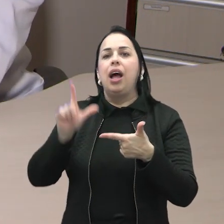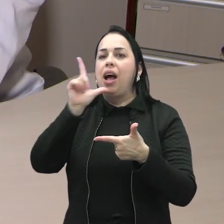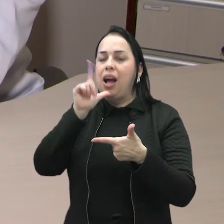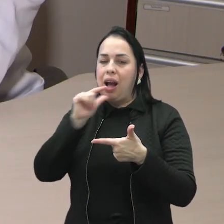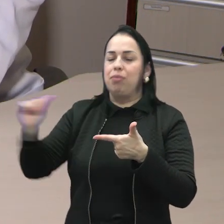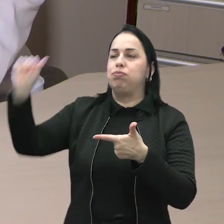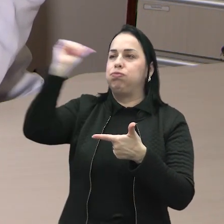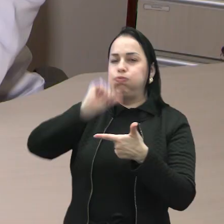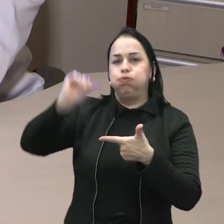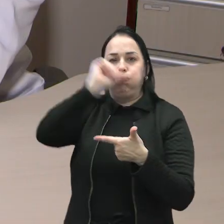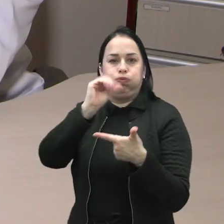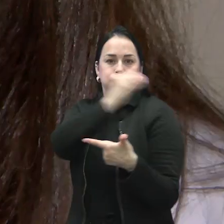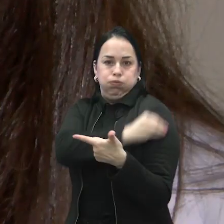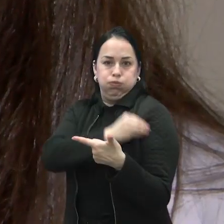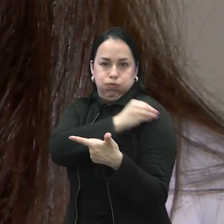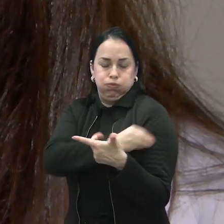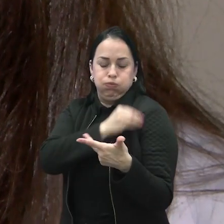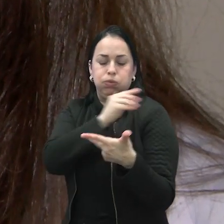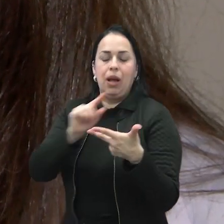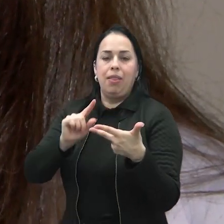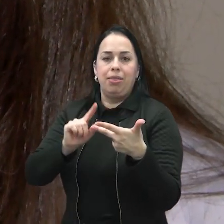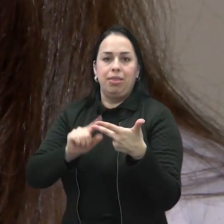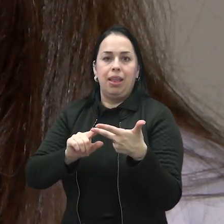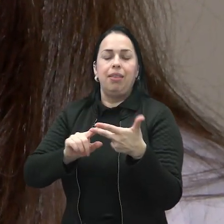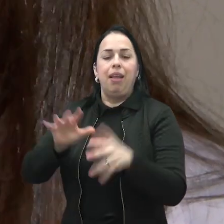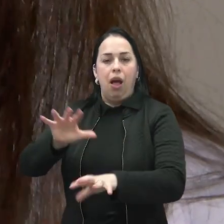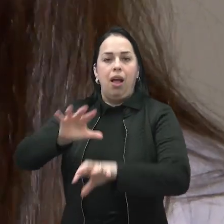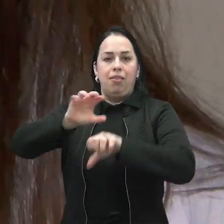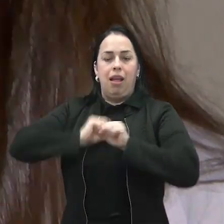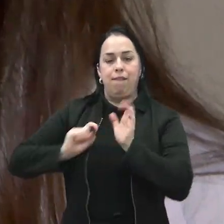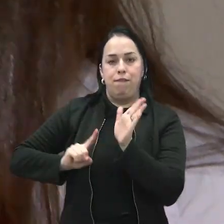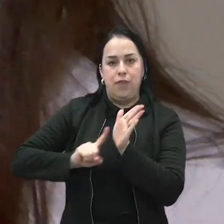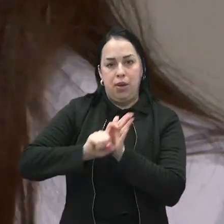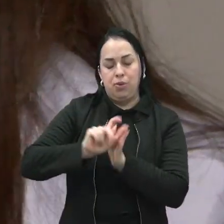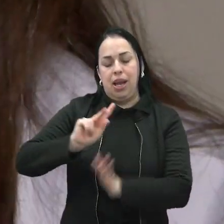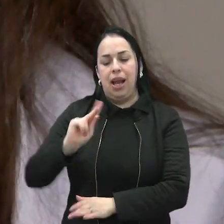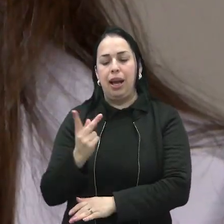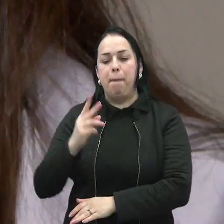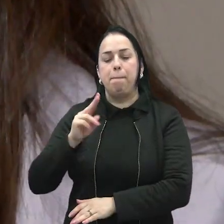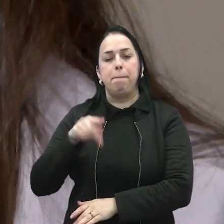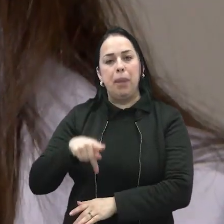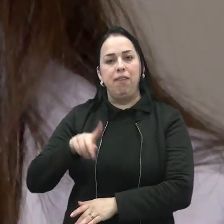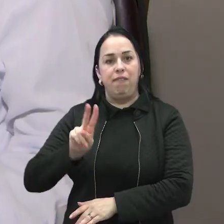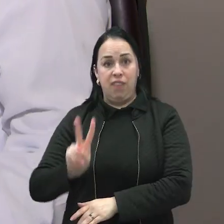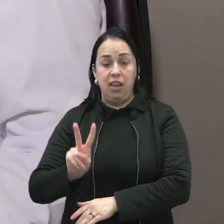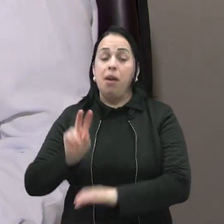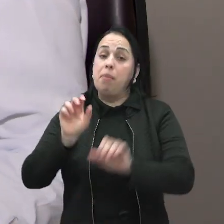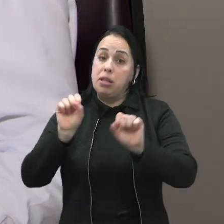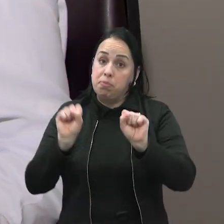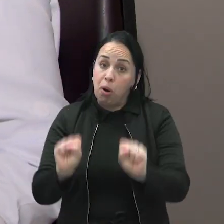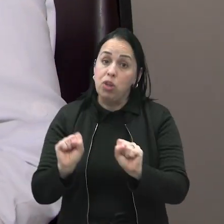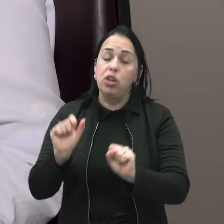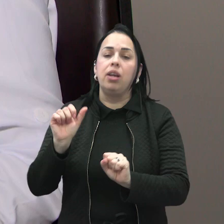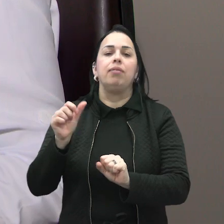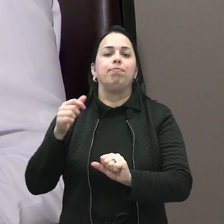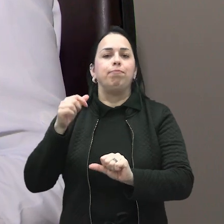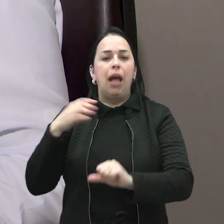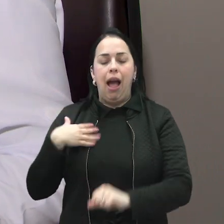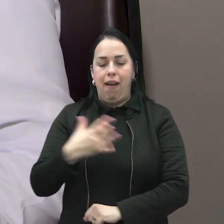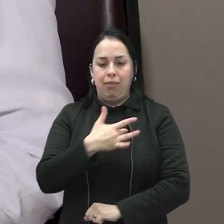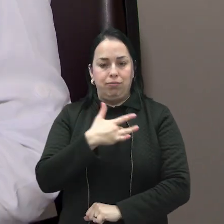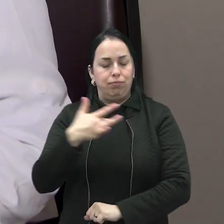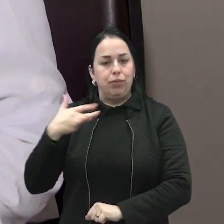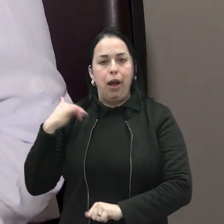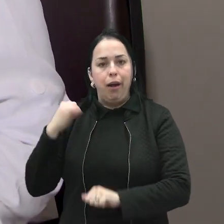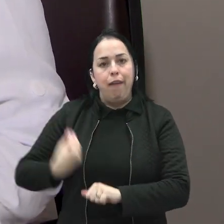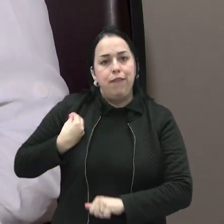de bebidas alcoólicas e infecção por HPV, causas que podem ser evitadas com mudanças no estilo de